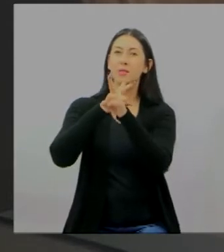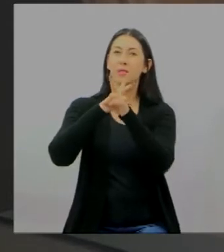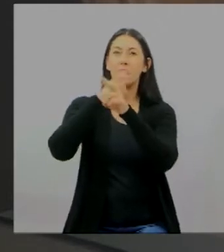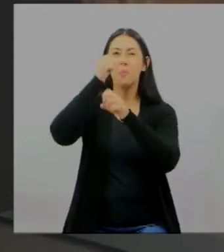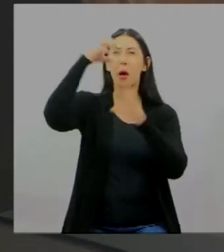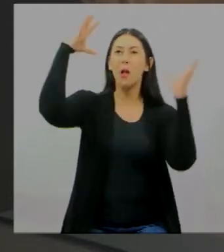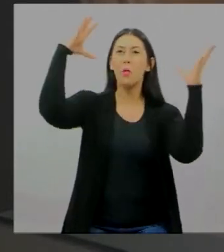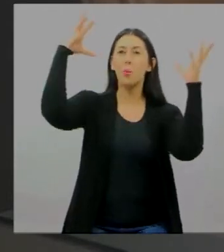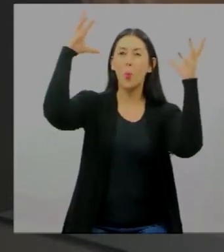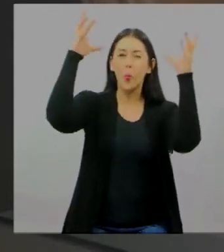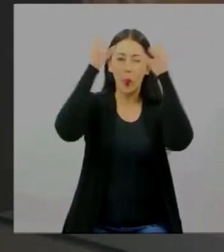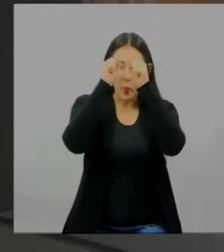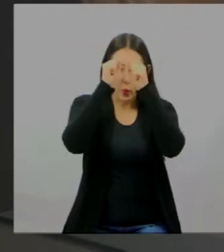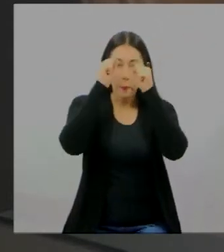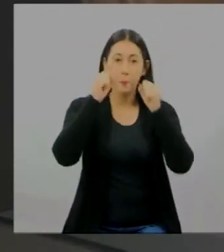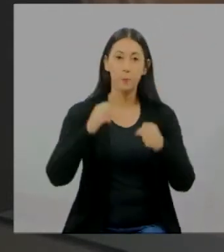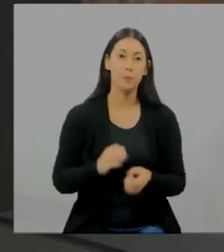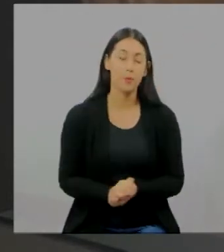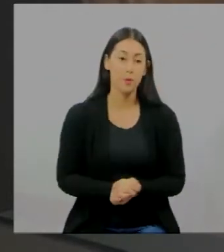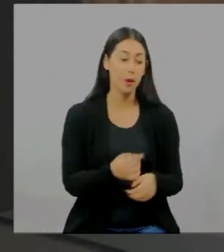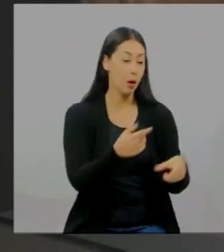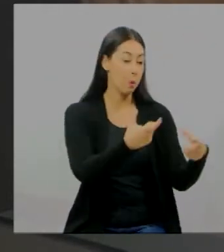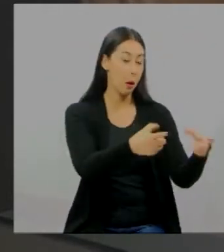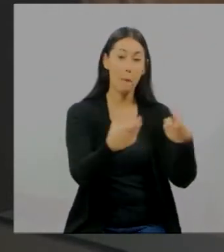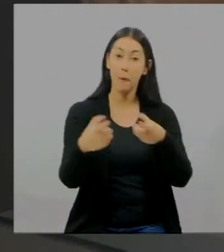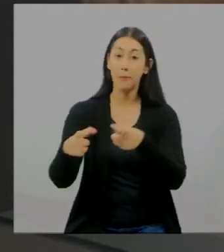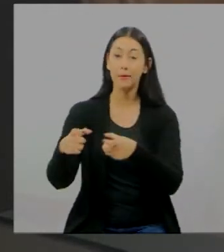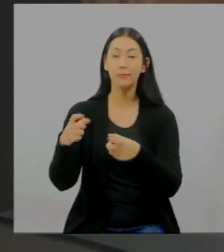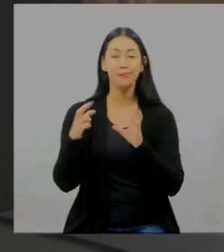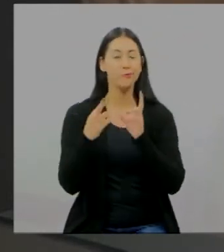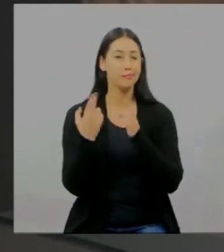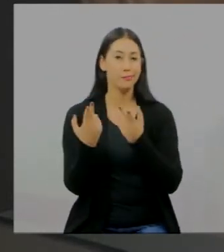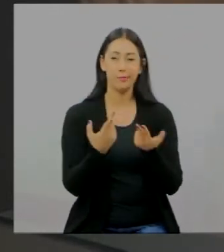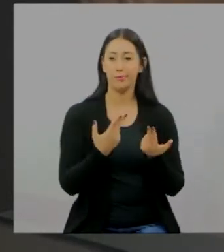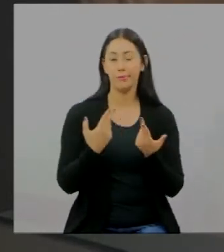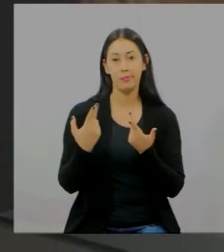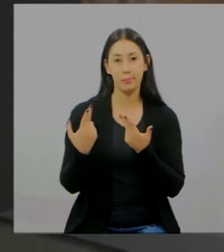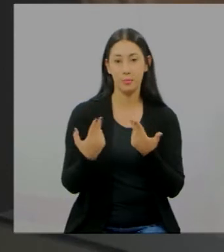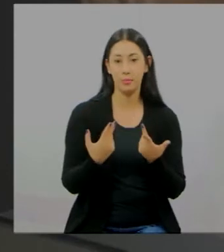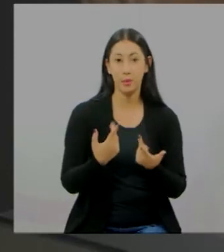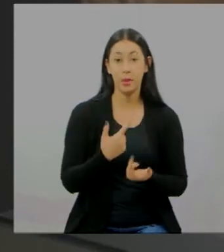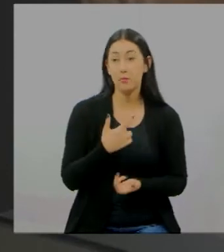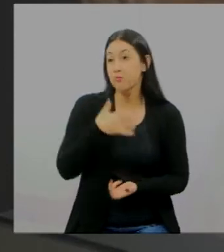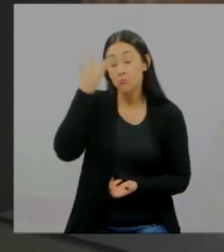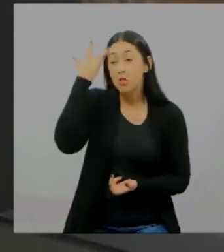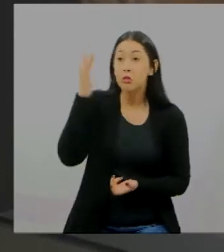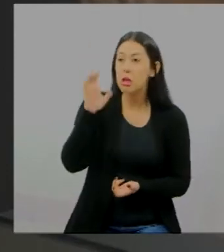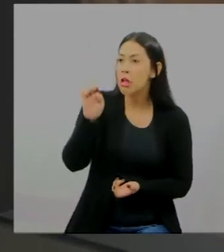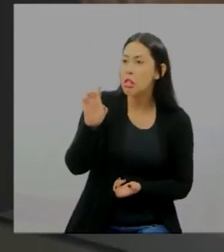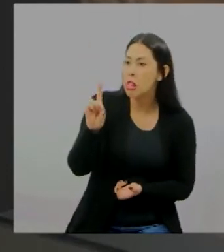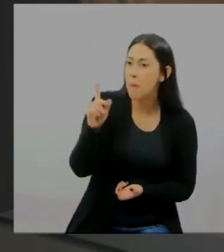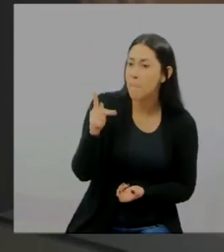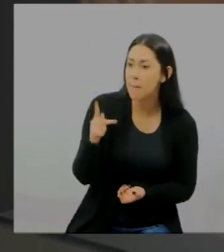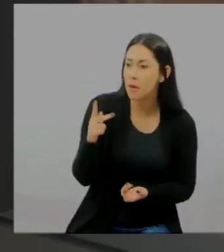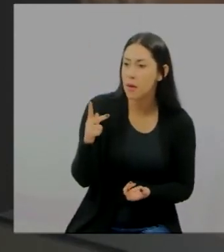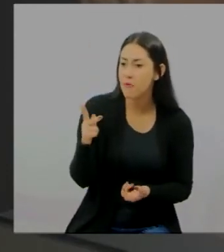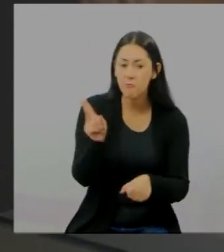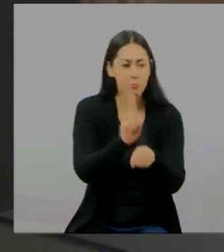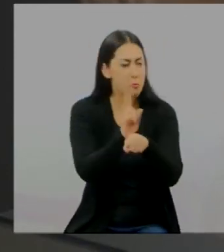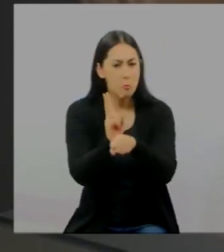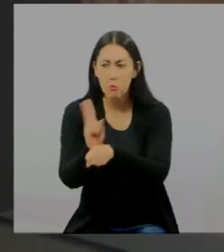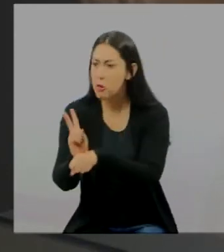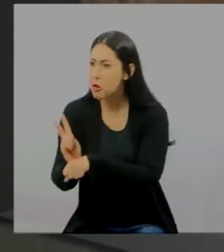energia. No Porto Velho também não é diferente, é tudo problema causado por essas árvores. Não sei o que acontece com a EDP, eles deveriam ter uma